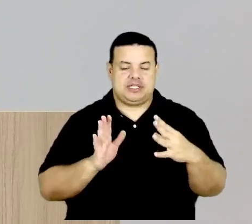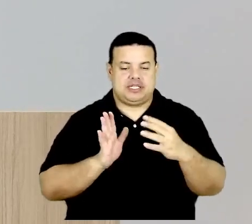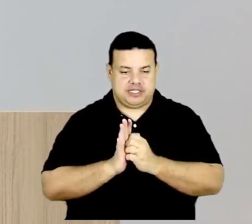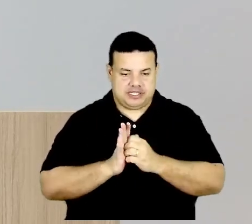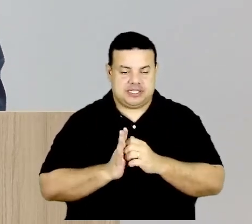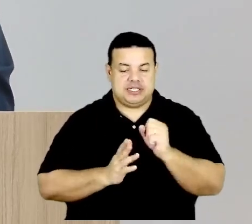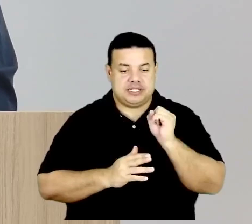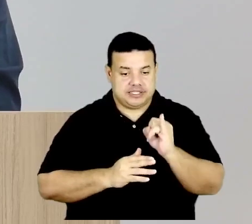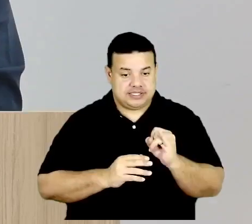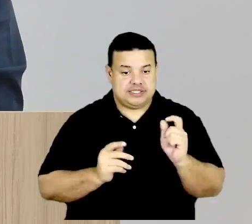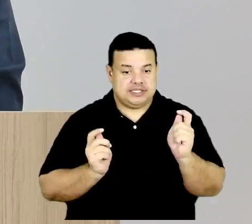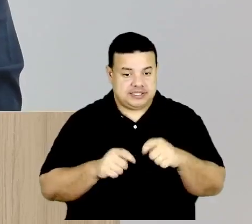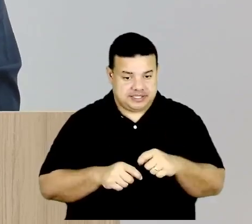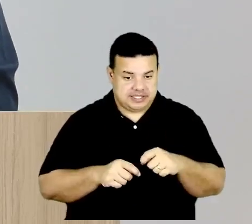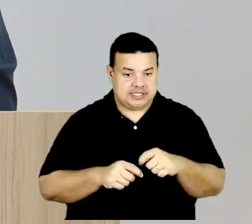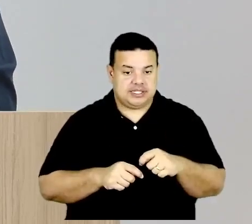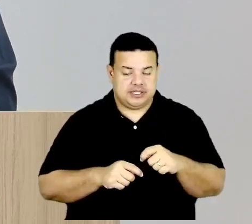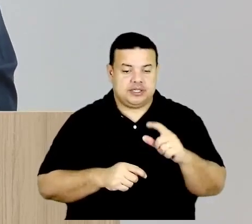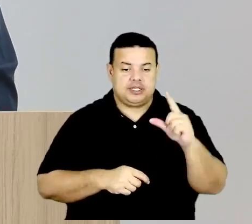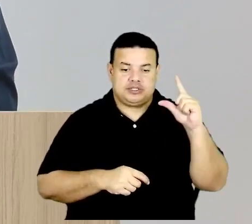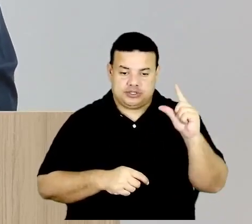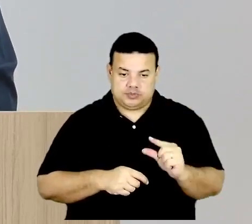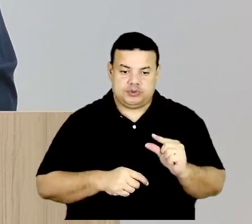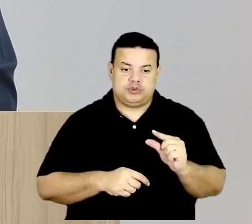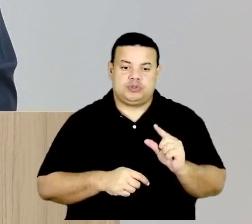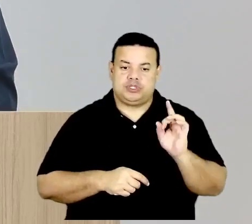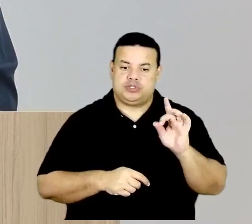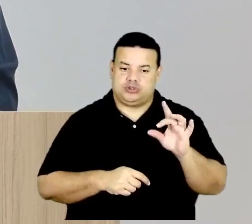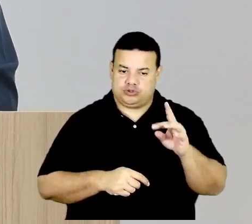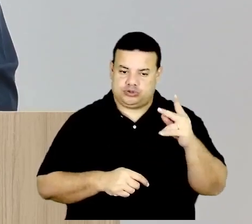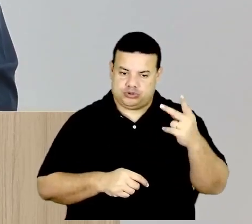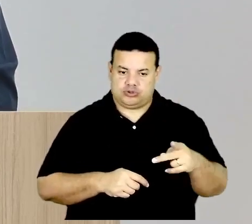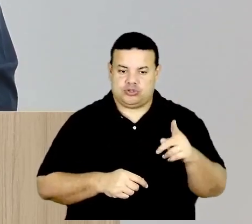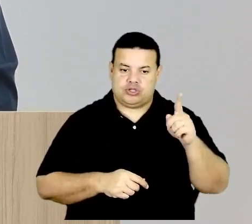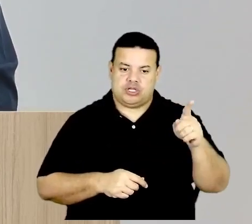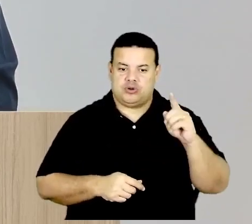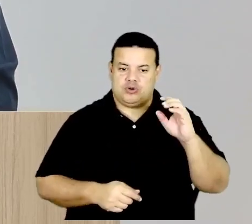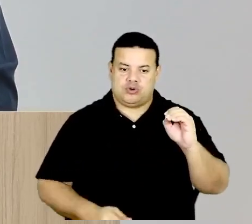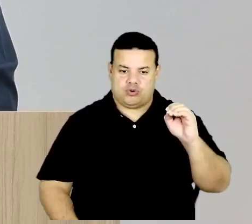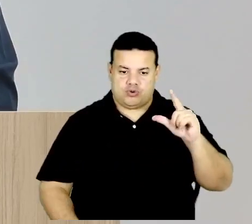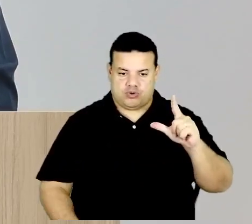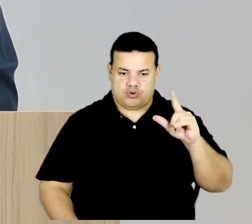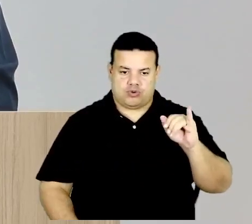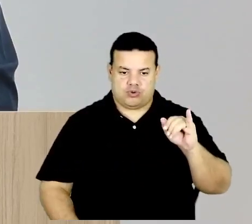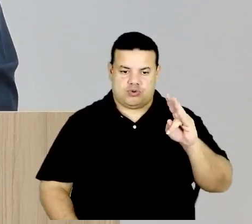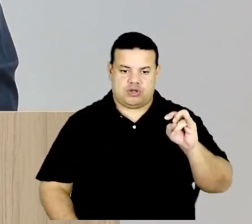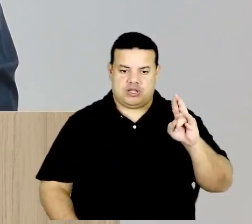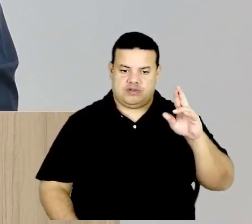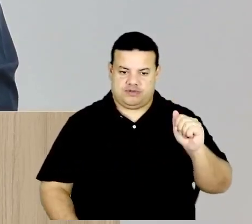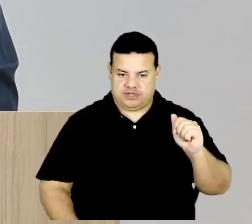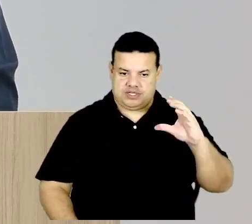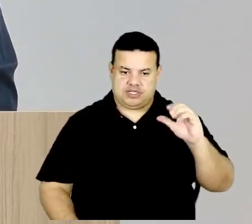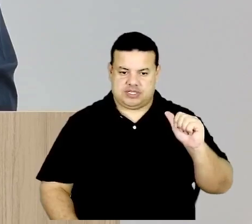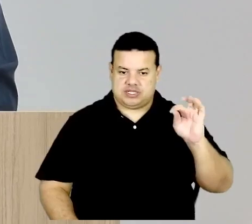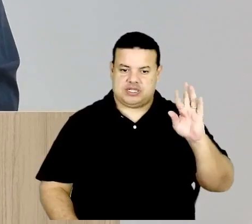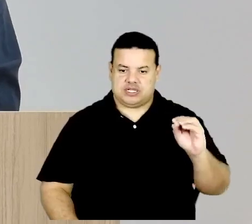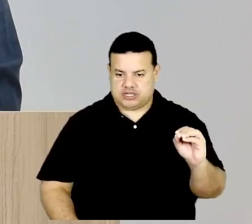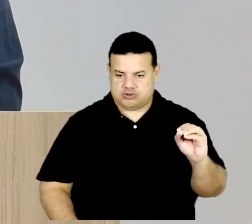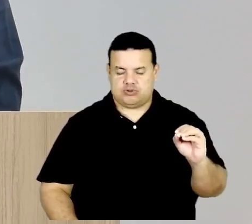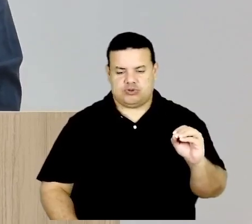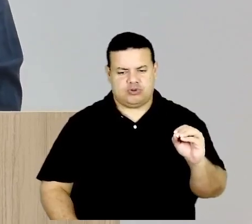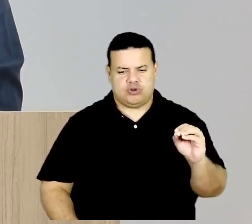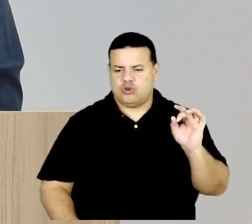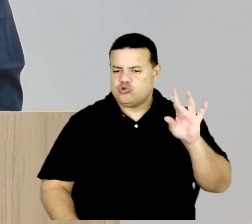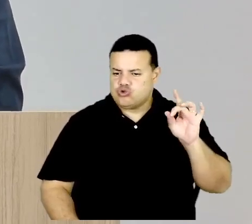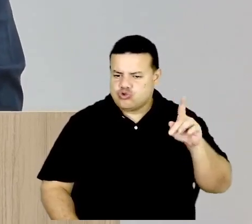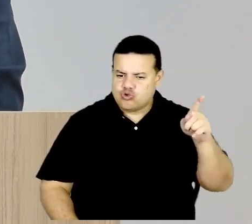desoneração que não fique só em Oliveira Castro que venha para todo o município de Guaíra porque o impacto que tem